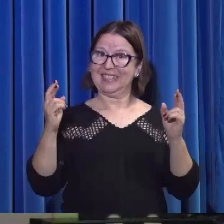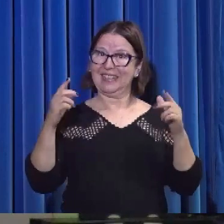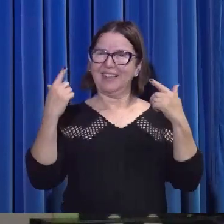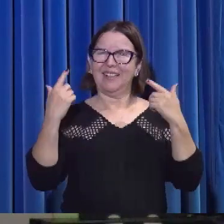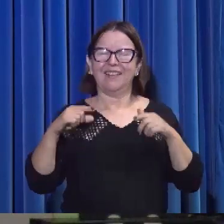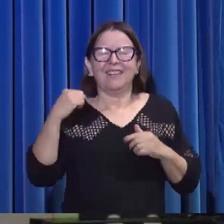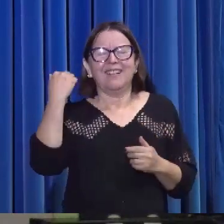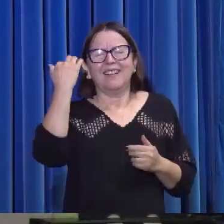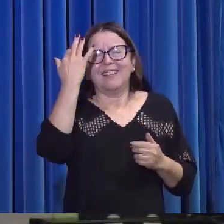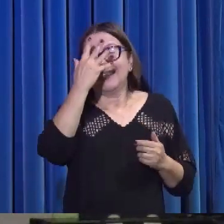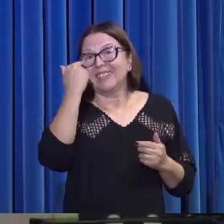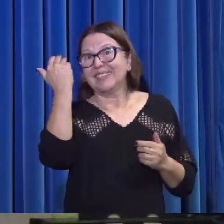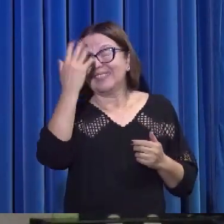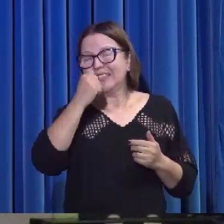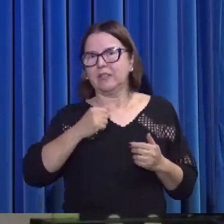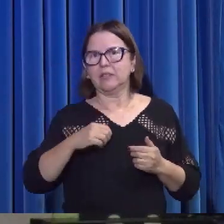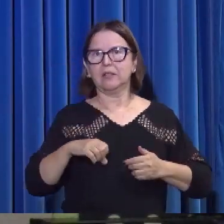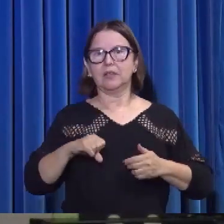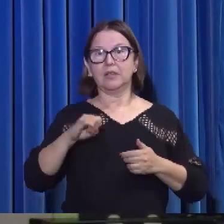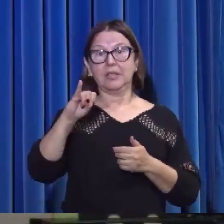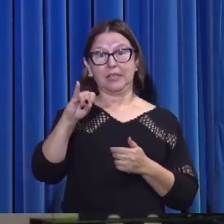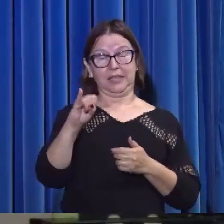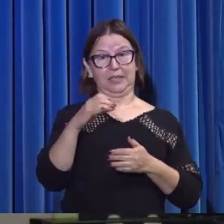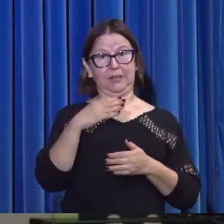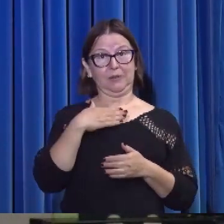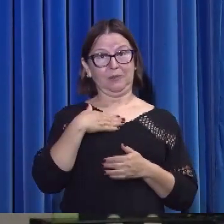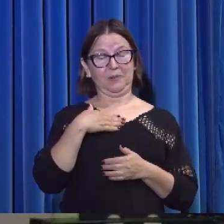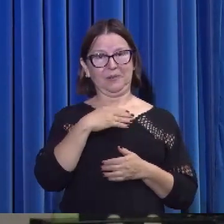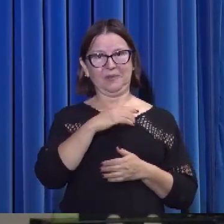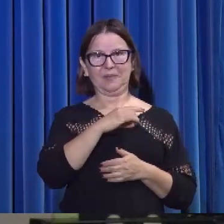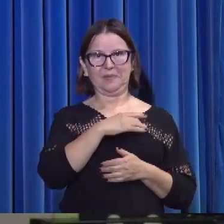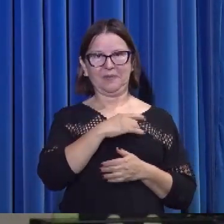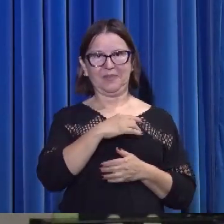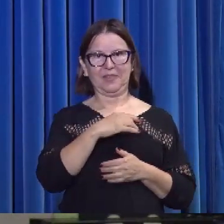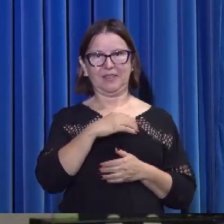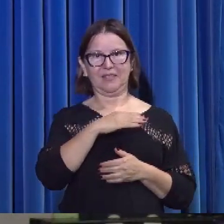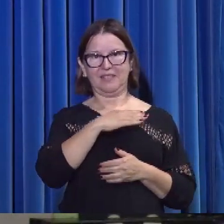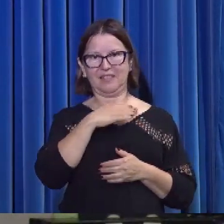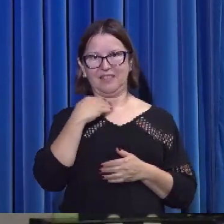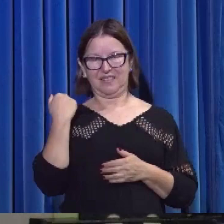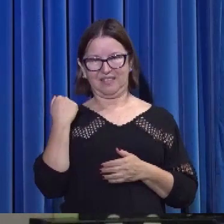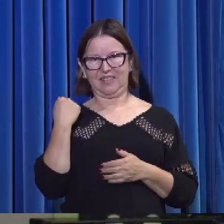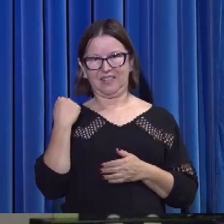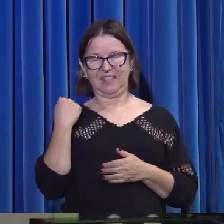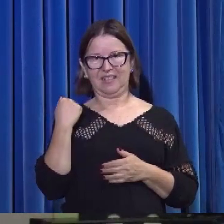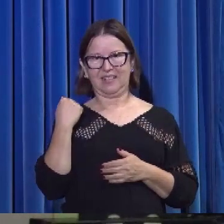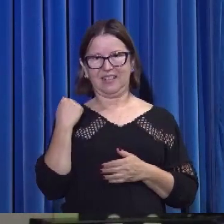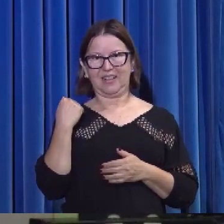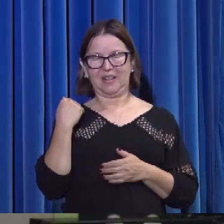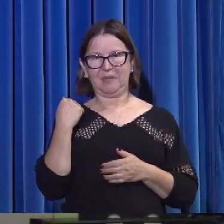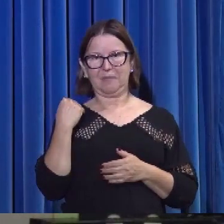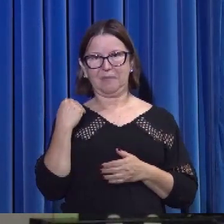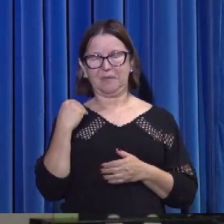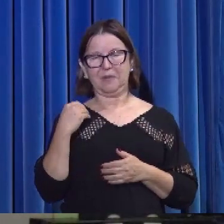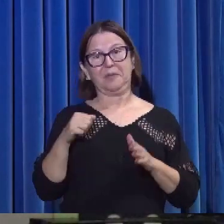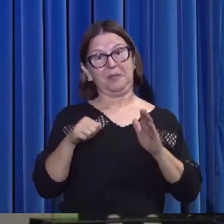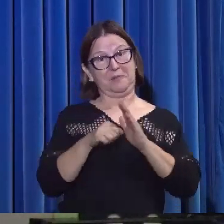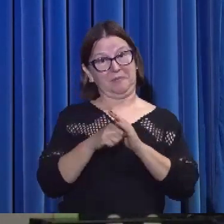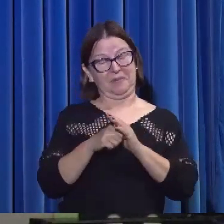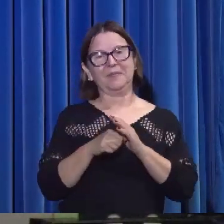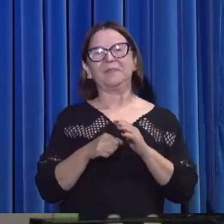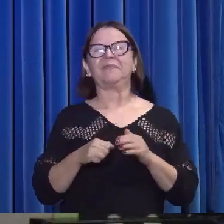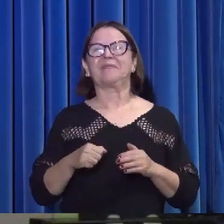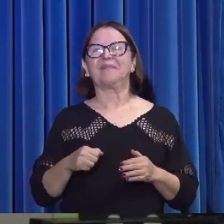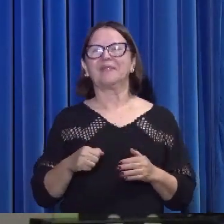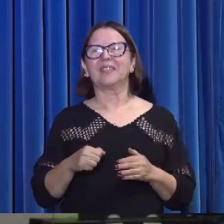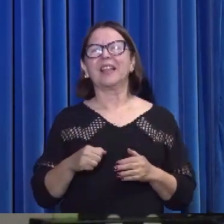lhe traz algum desconforto, peça ao Espírito Santo que renove a sua mente por meio